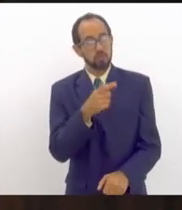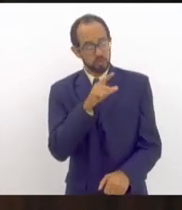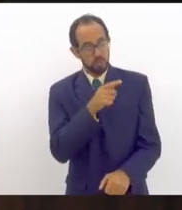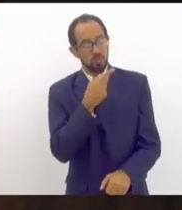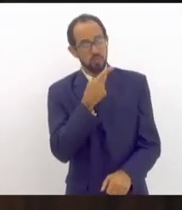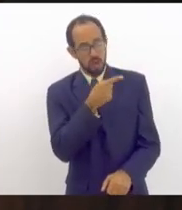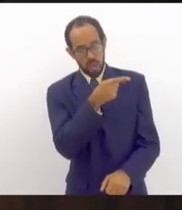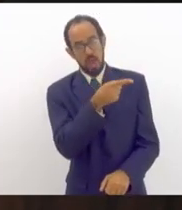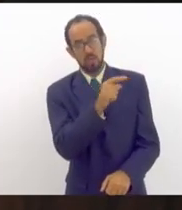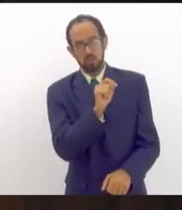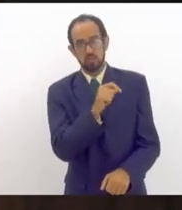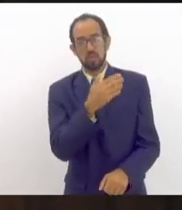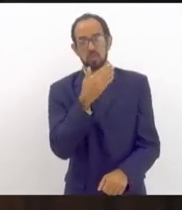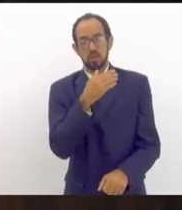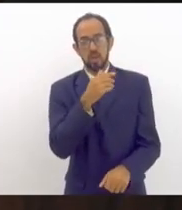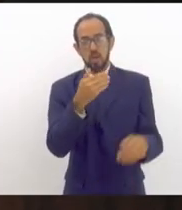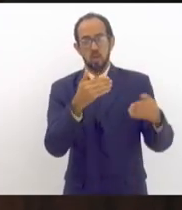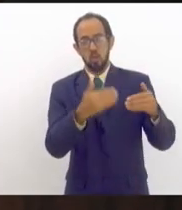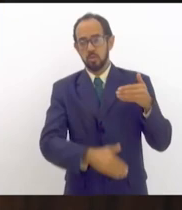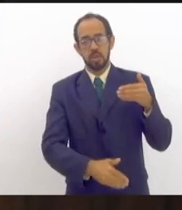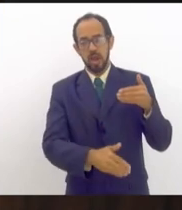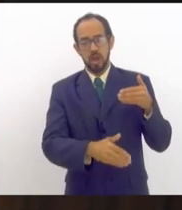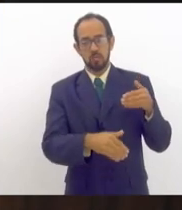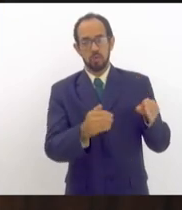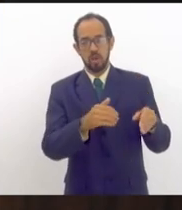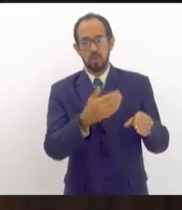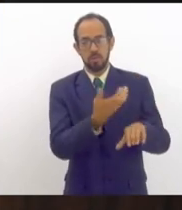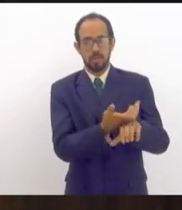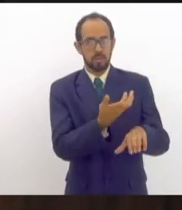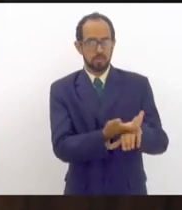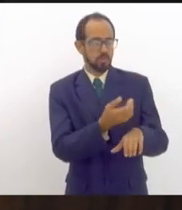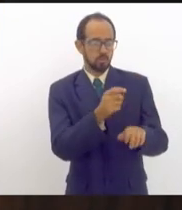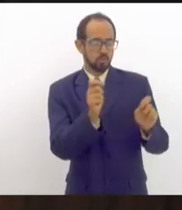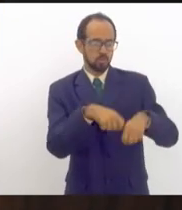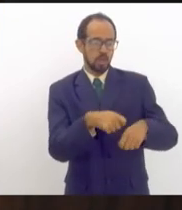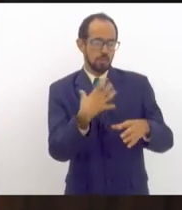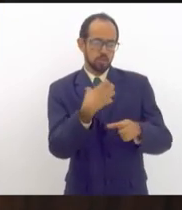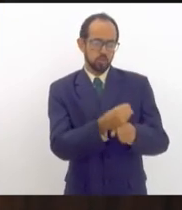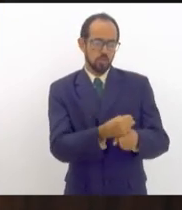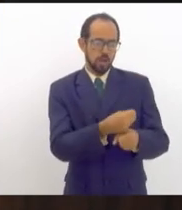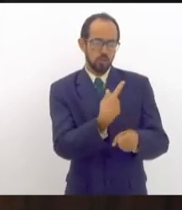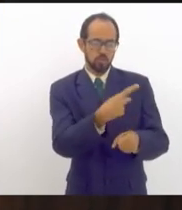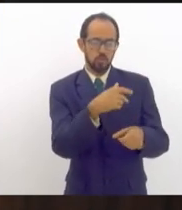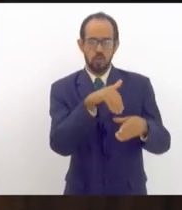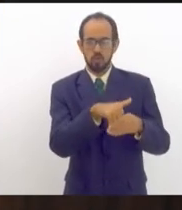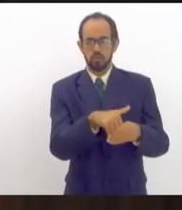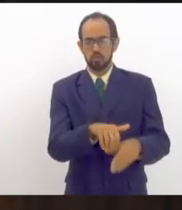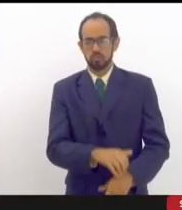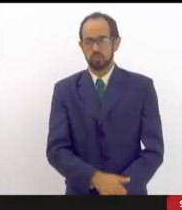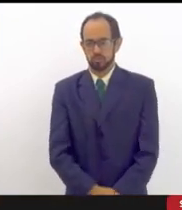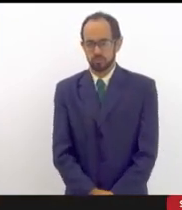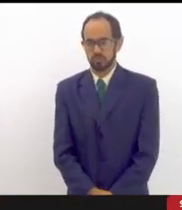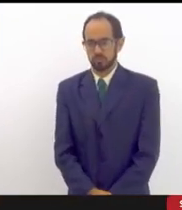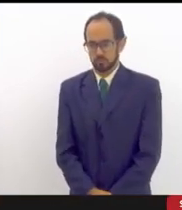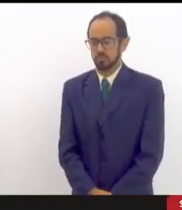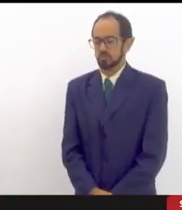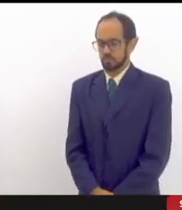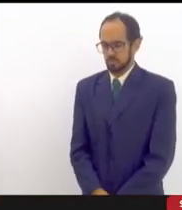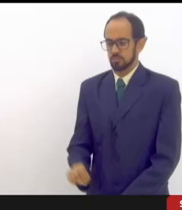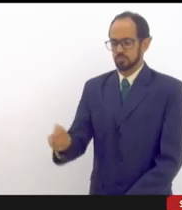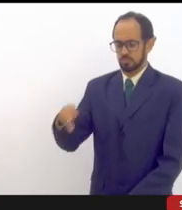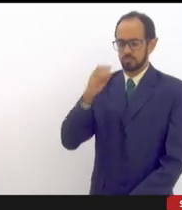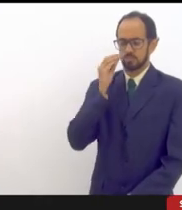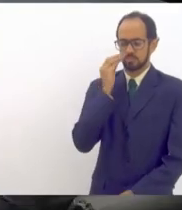vossa excelência é contrário a matéria mas aí eu não consigo conseguir não seu voto aqui deputado Léo